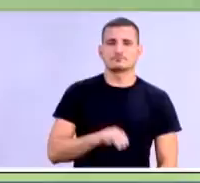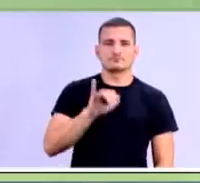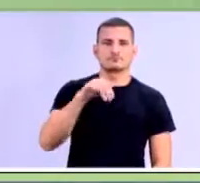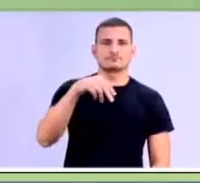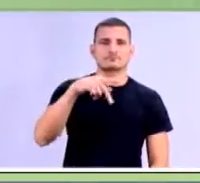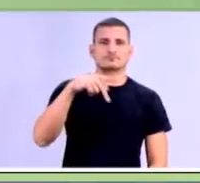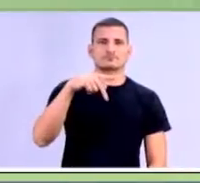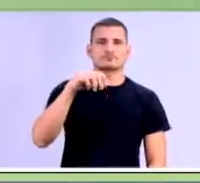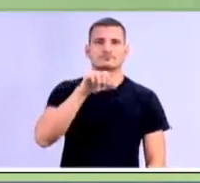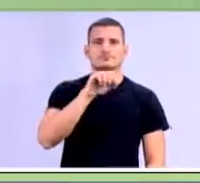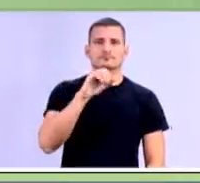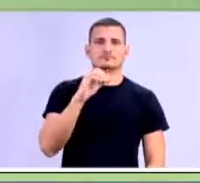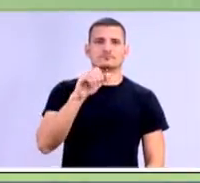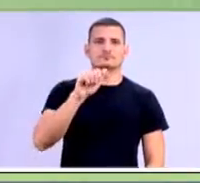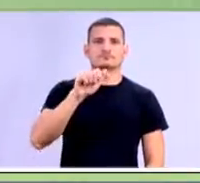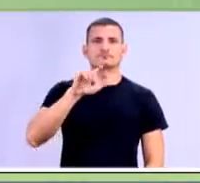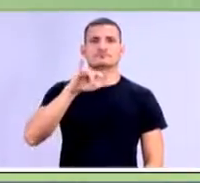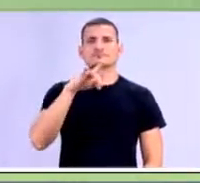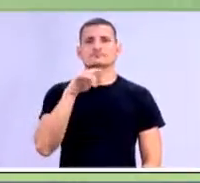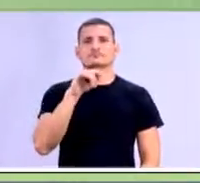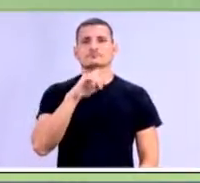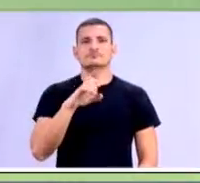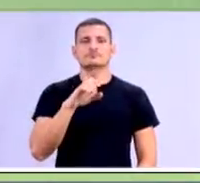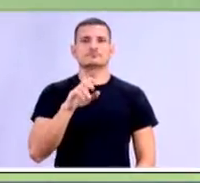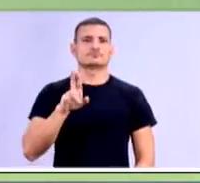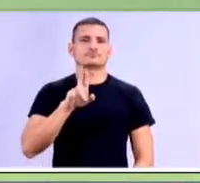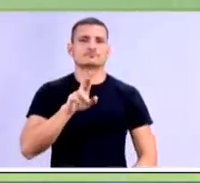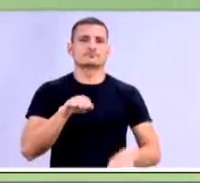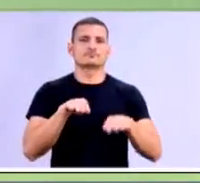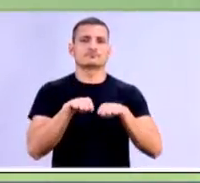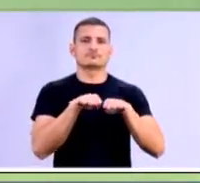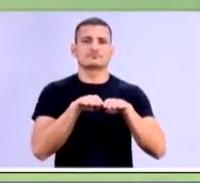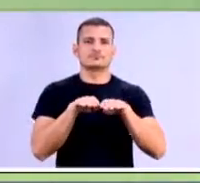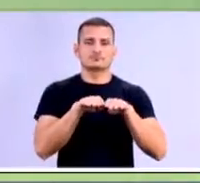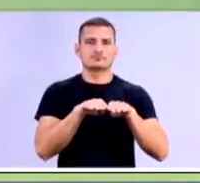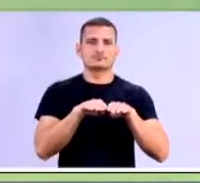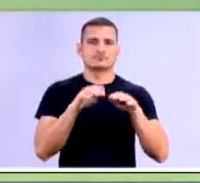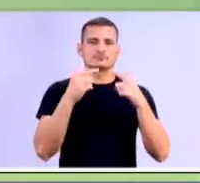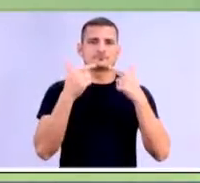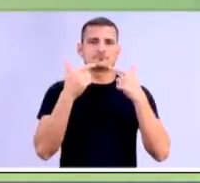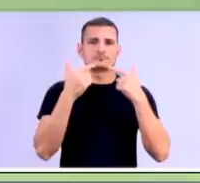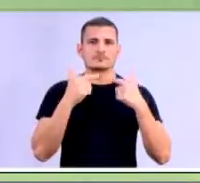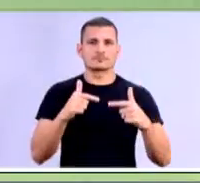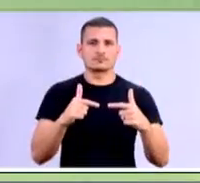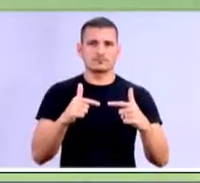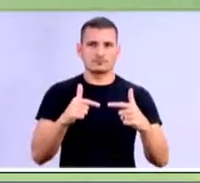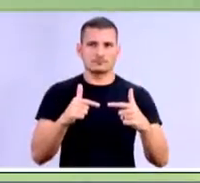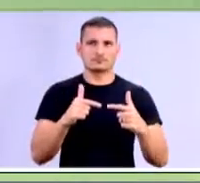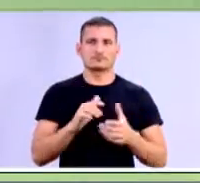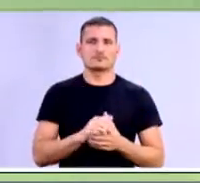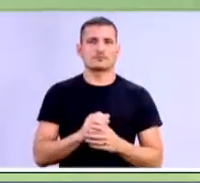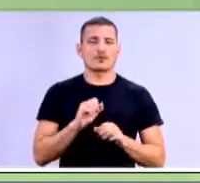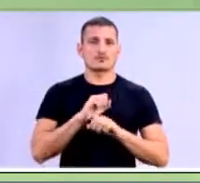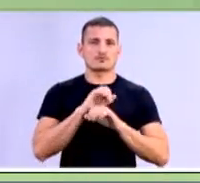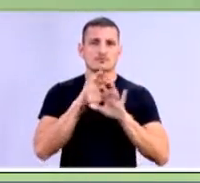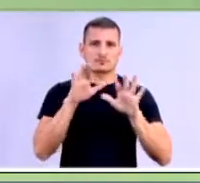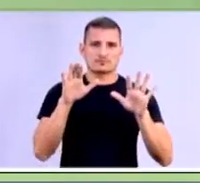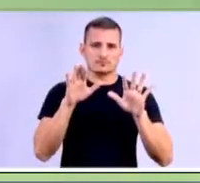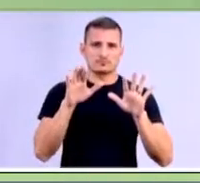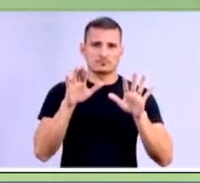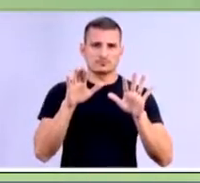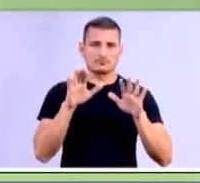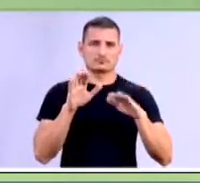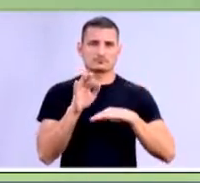Impessoalidade, uso de padrão culto da linguagem, clareza, concisão, formalidade